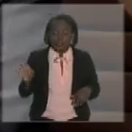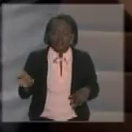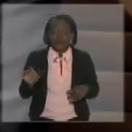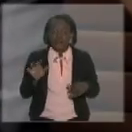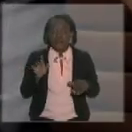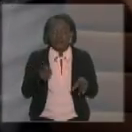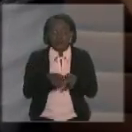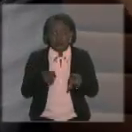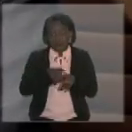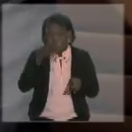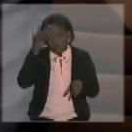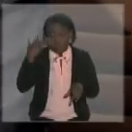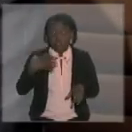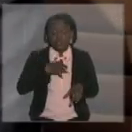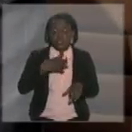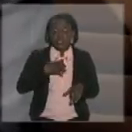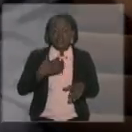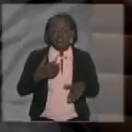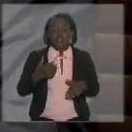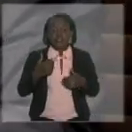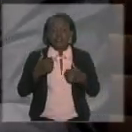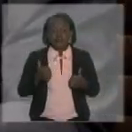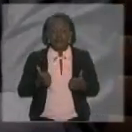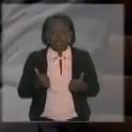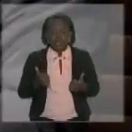gênero do qual a pessoa se